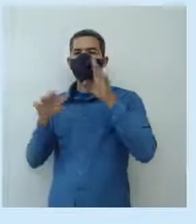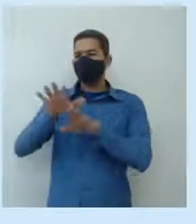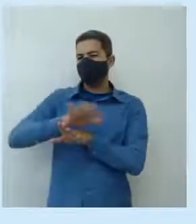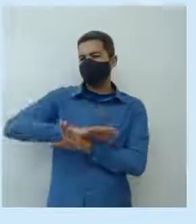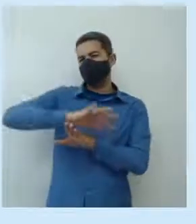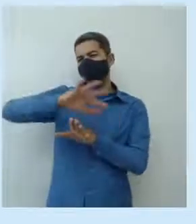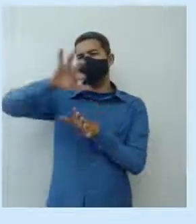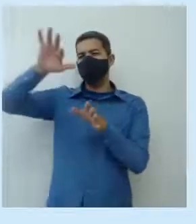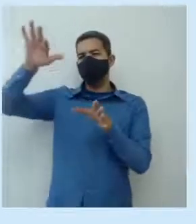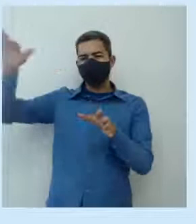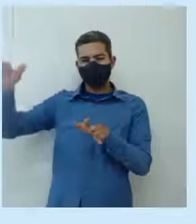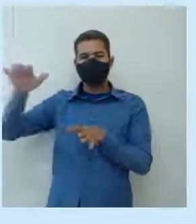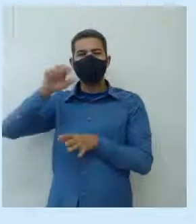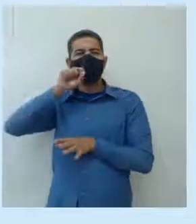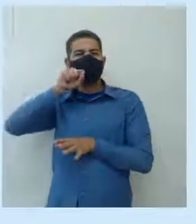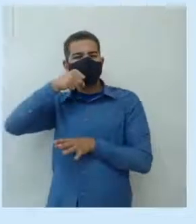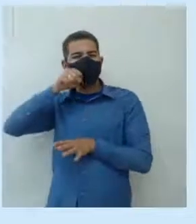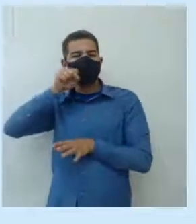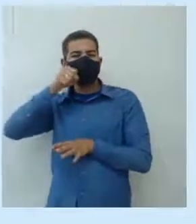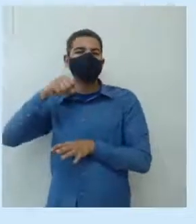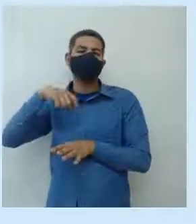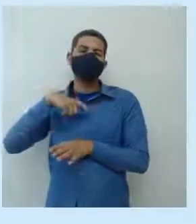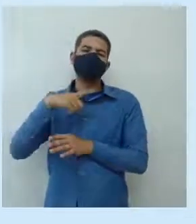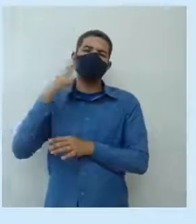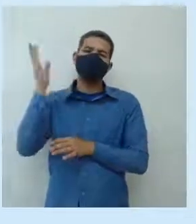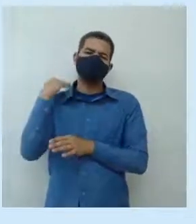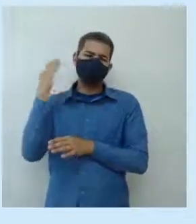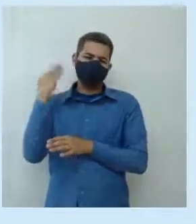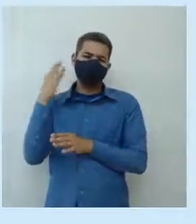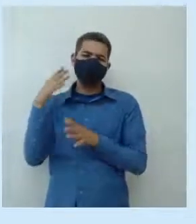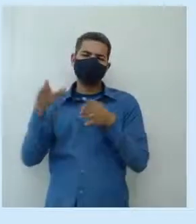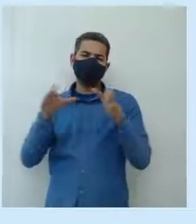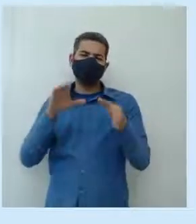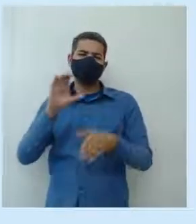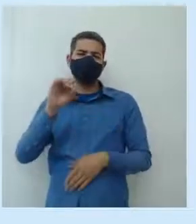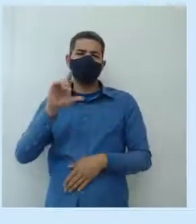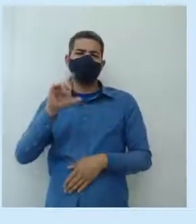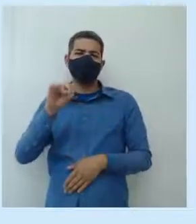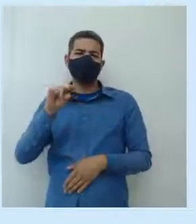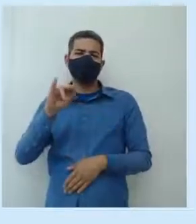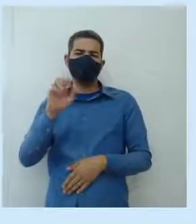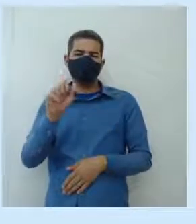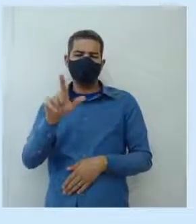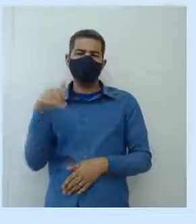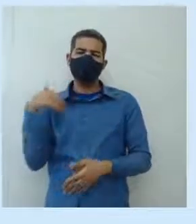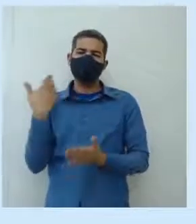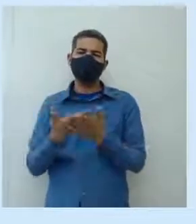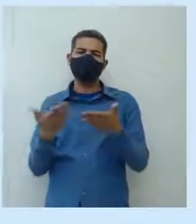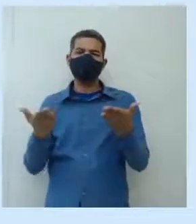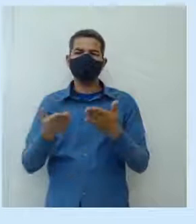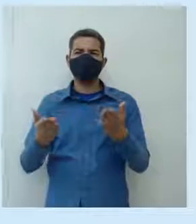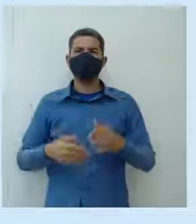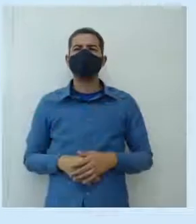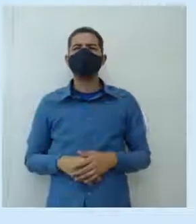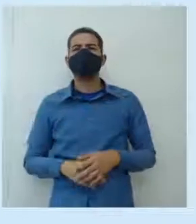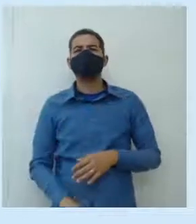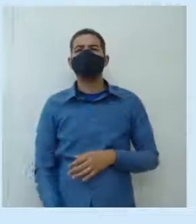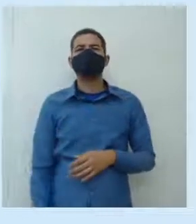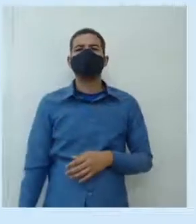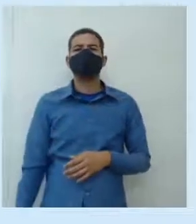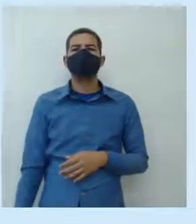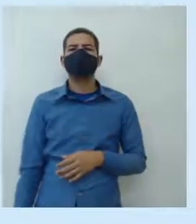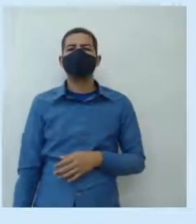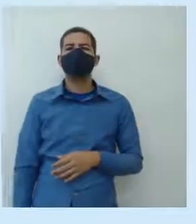Então é algo que veio lá de trás, né, desde o período colonial e que vem se estendendo até hoje. E por último a gente tem dentro